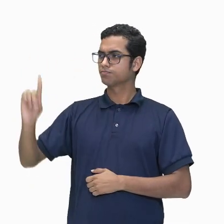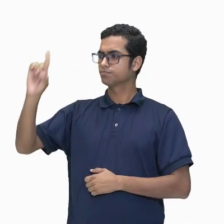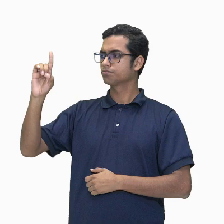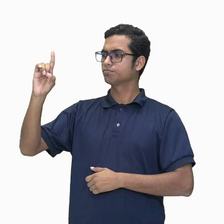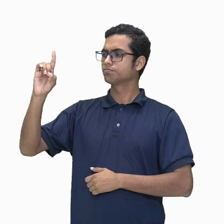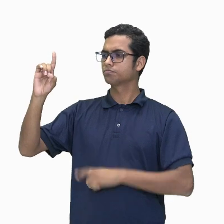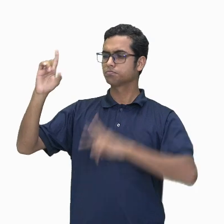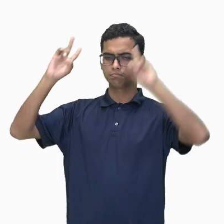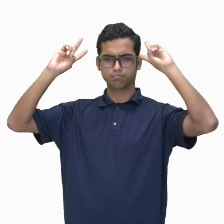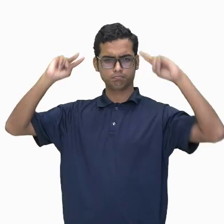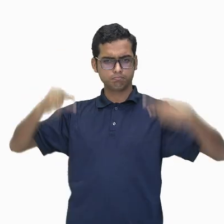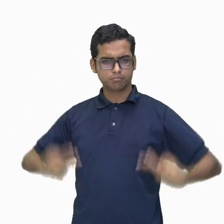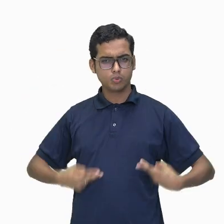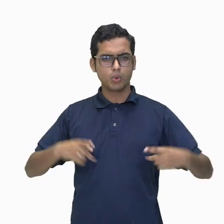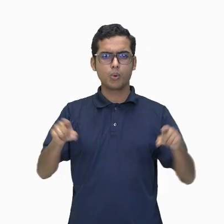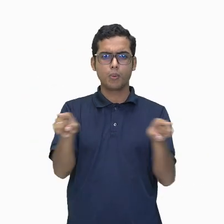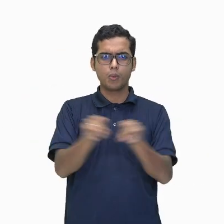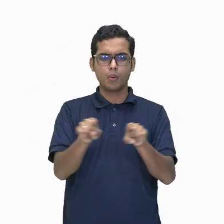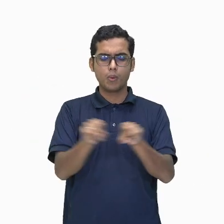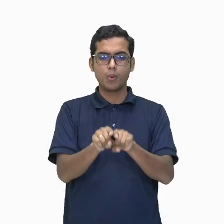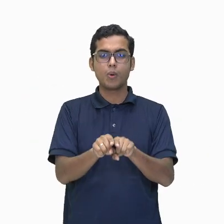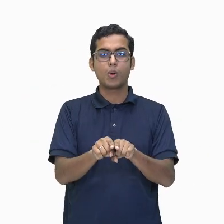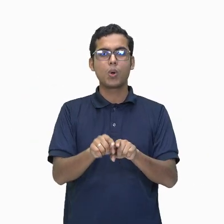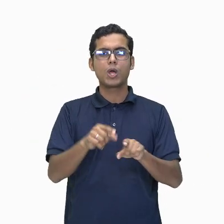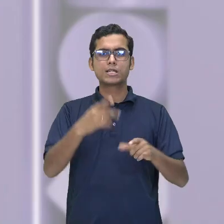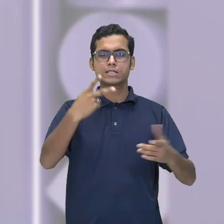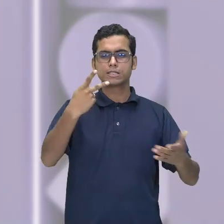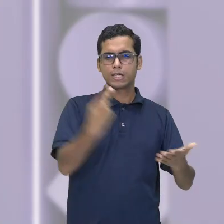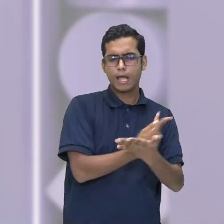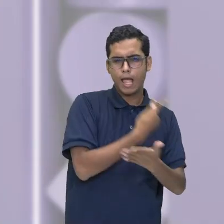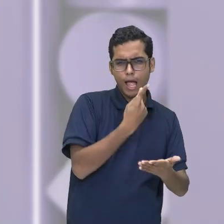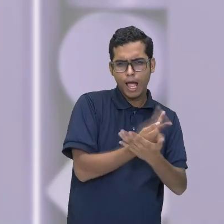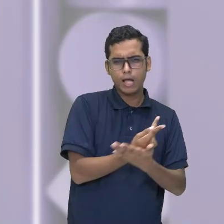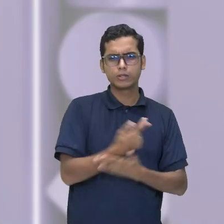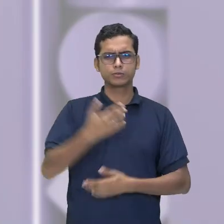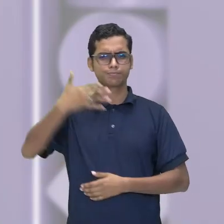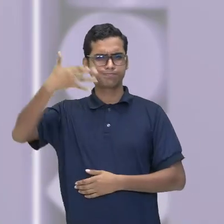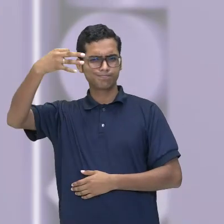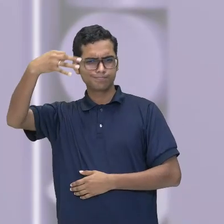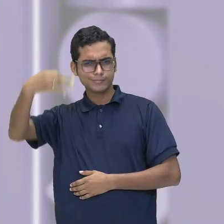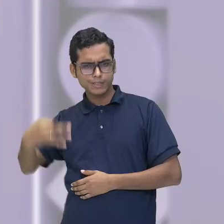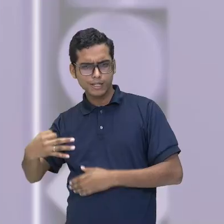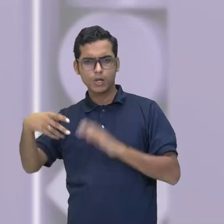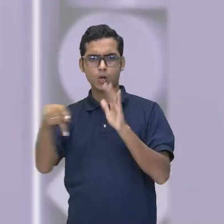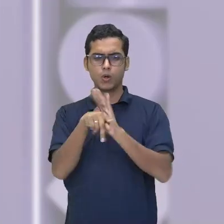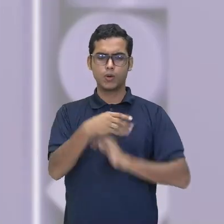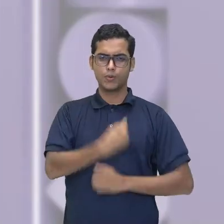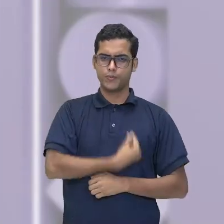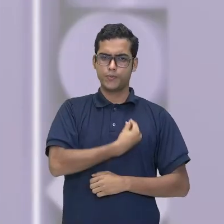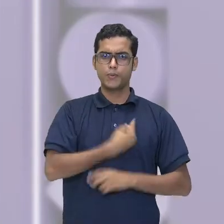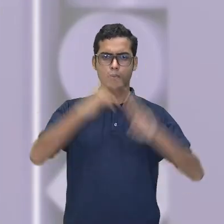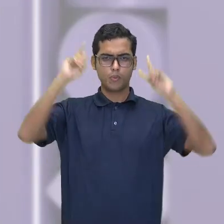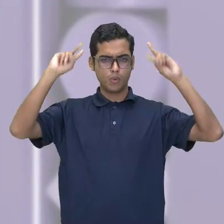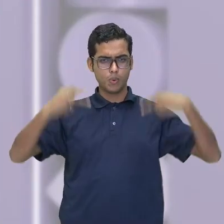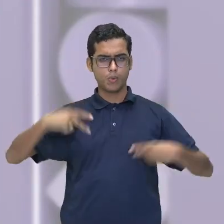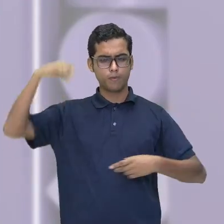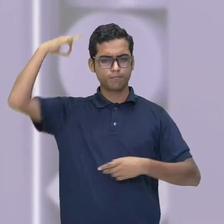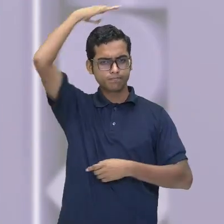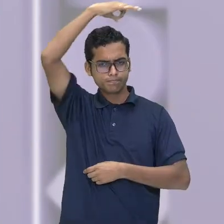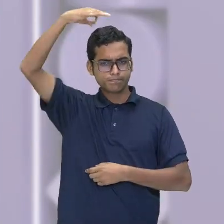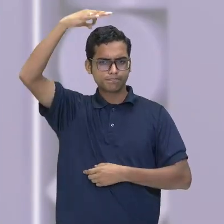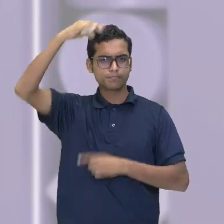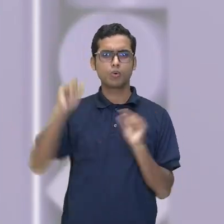que é errado. Essas visões que às vezes nós temos nas várias culturas, elas nos enriquecem, elas não tiram da